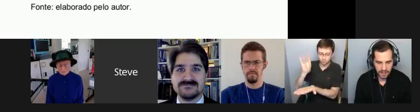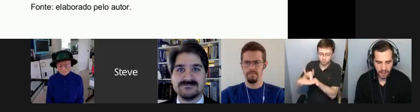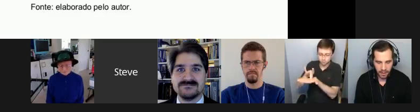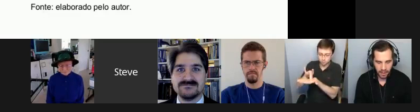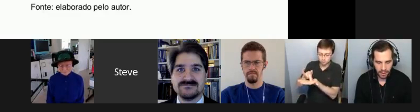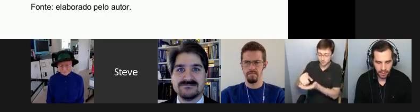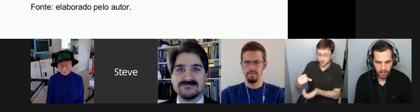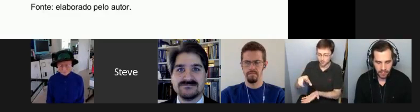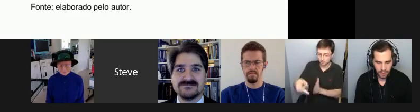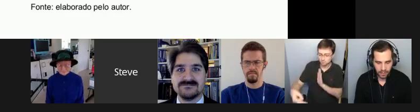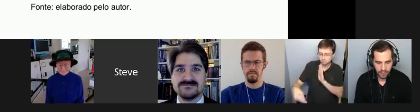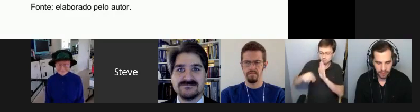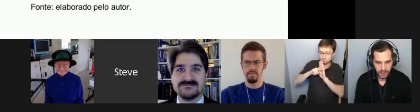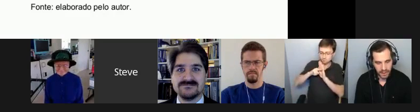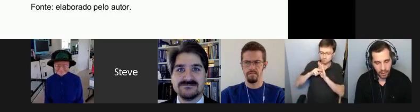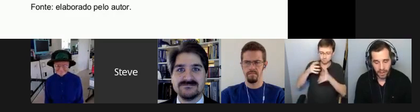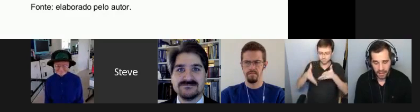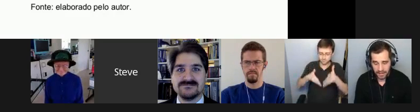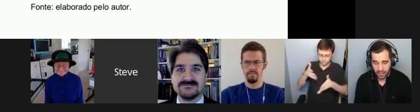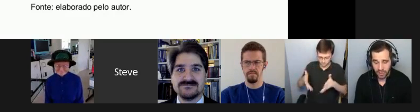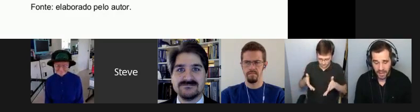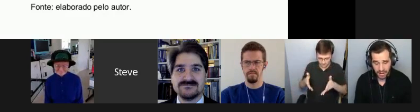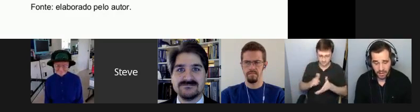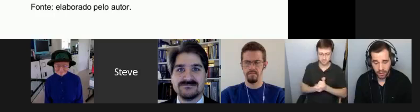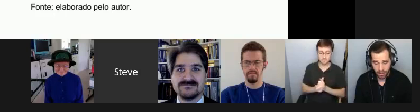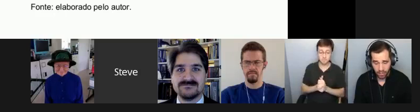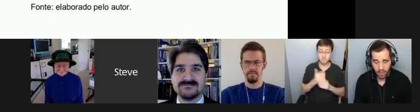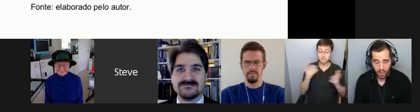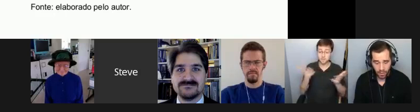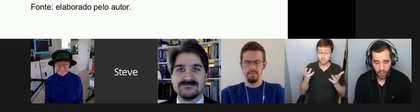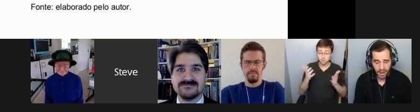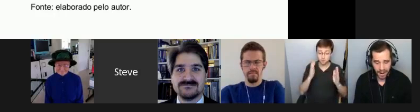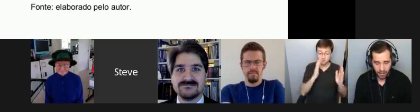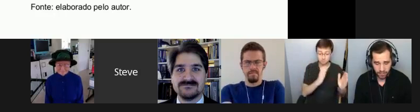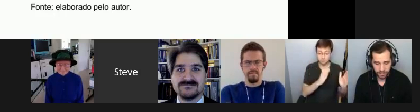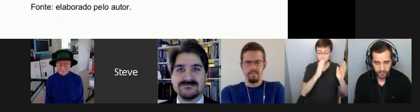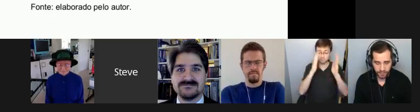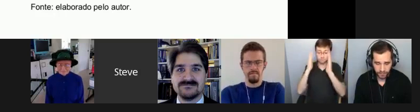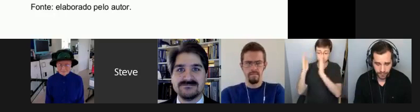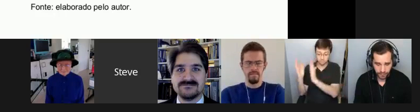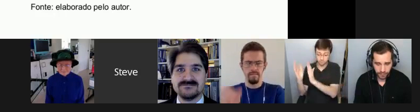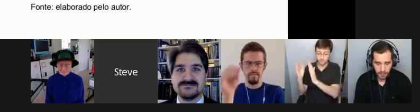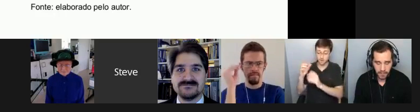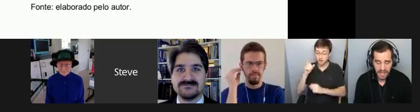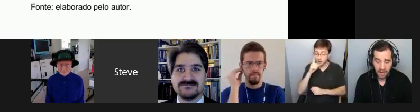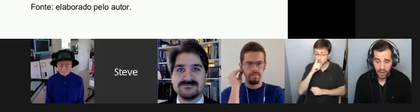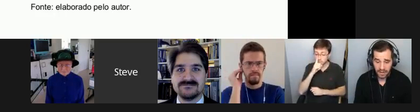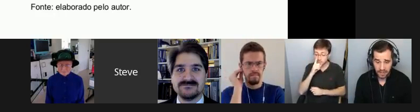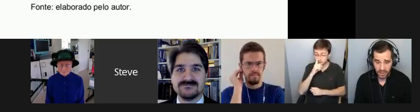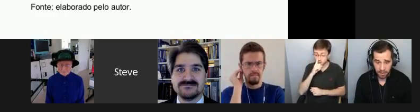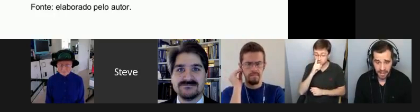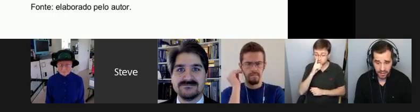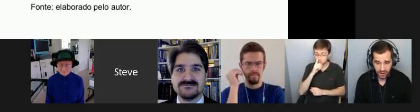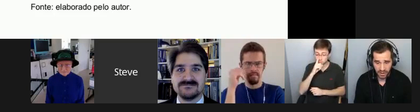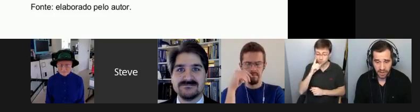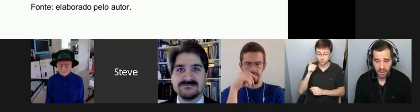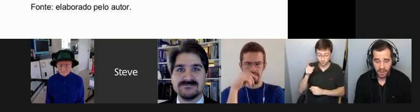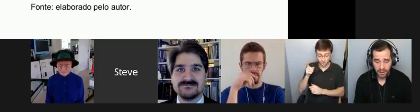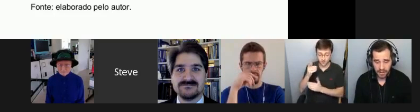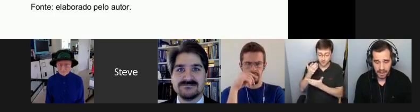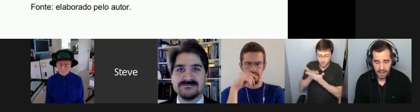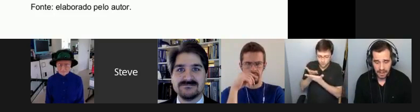de sinais, tendo uma relação direta com o real. Agora, na segunda